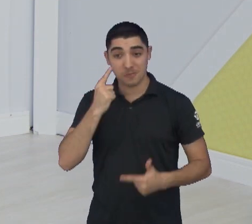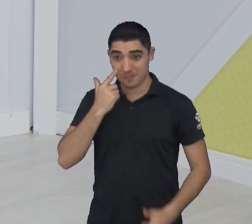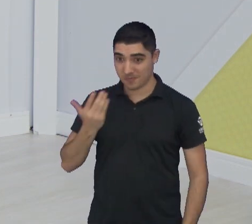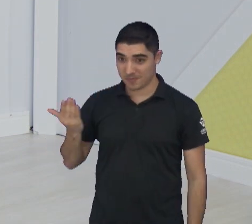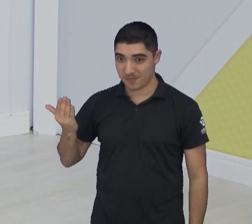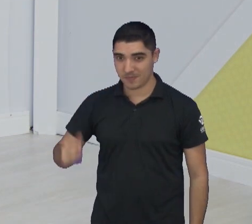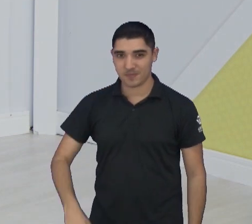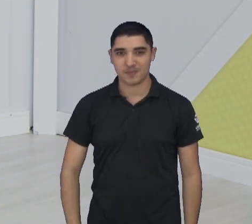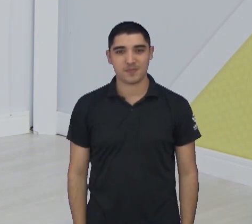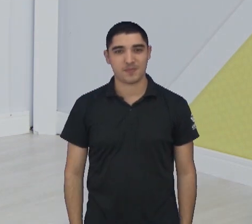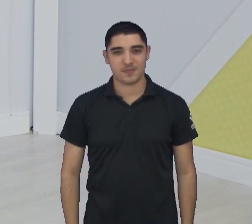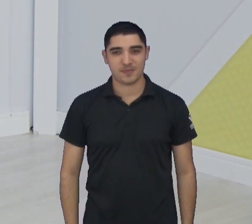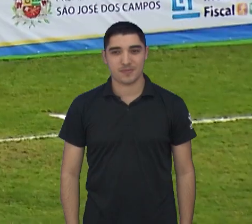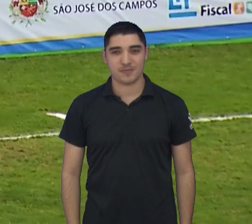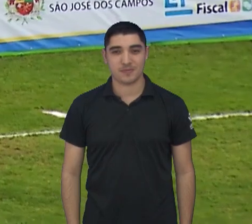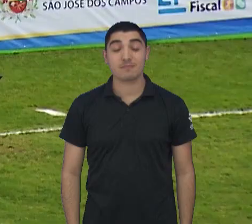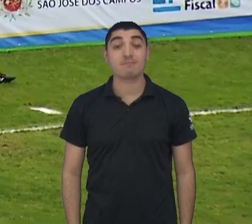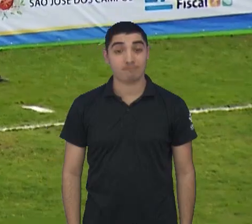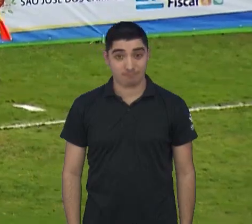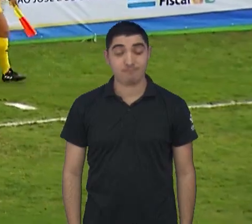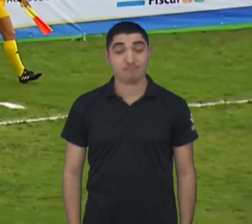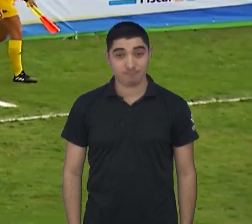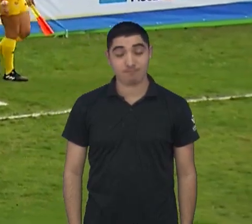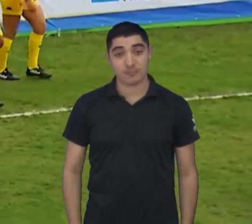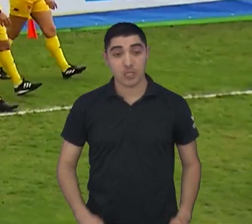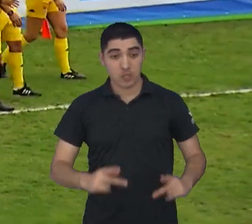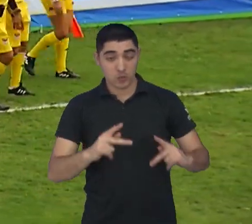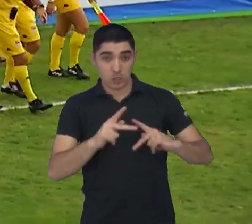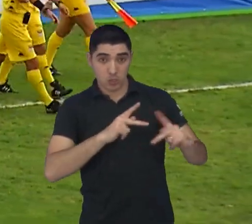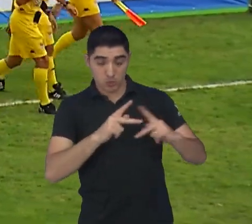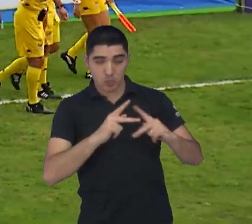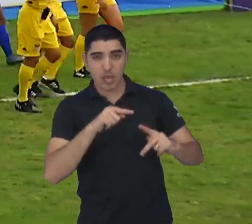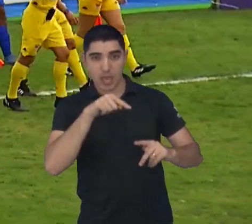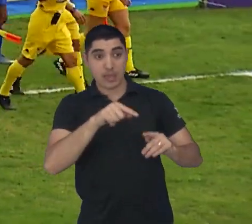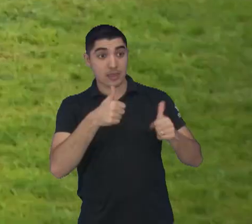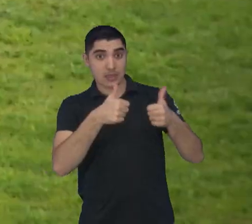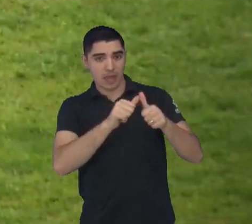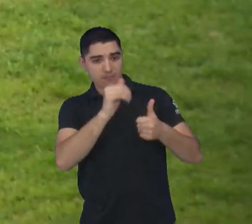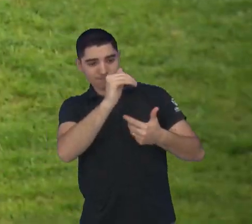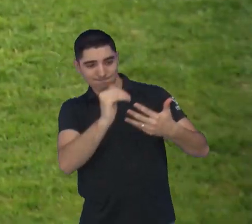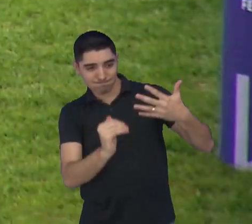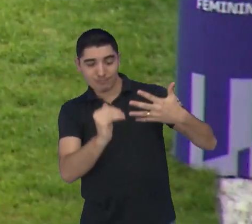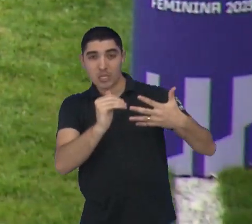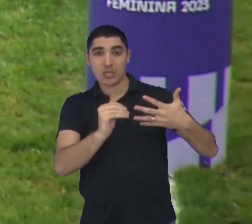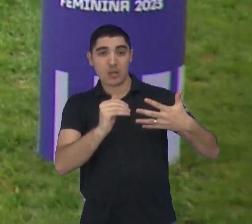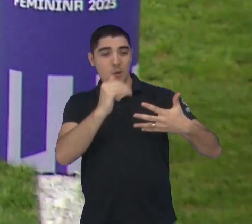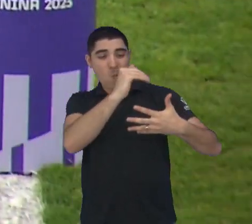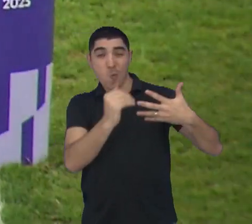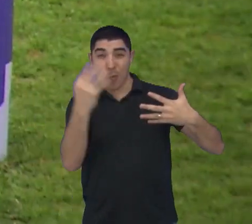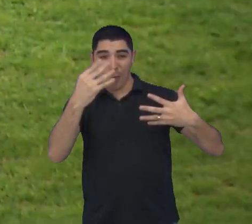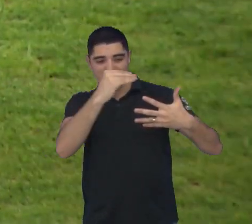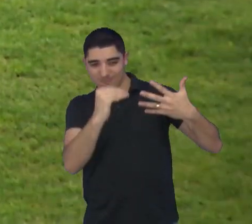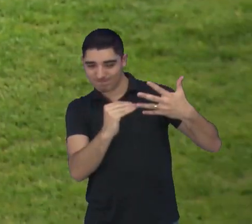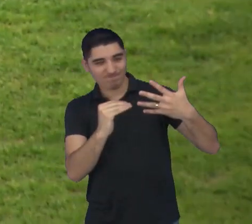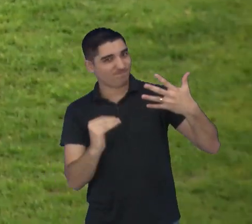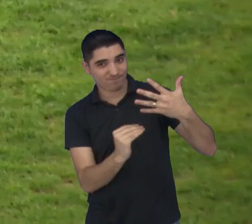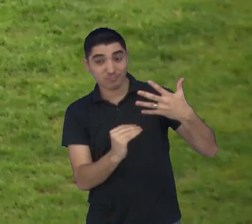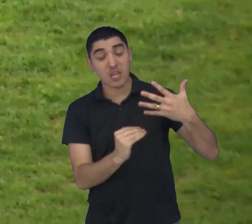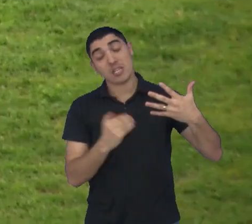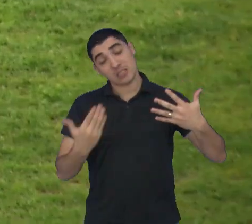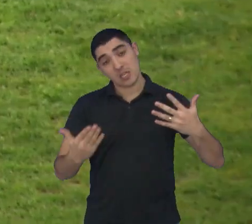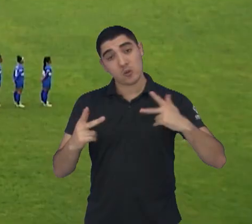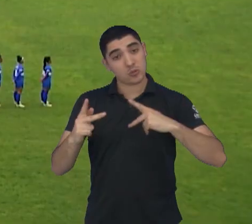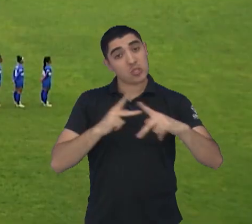Matheus! Fora do G4 do Campeonato Paulista de Futebol Feminino, restou ao São José a disputa da